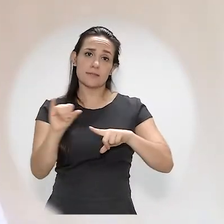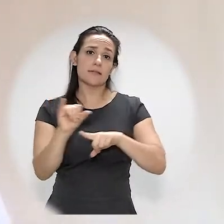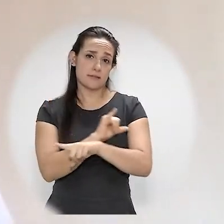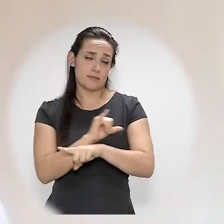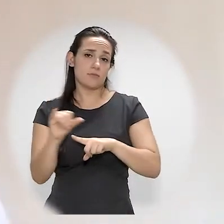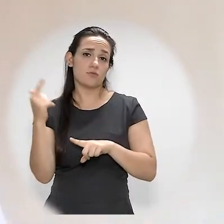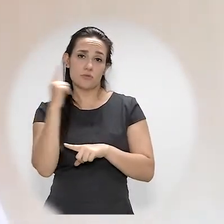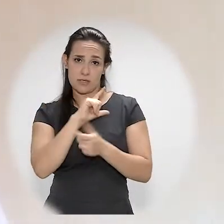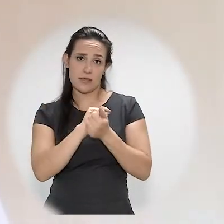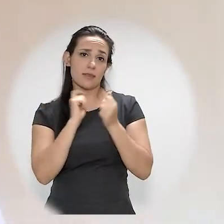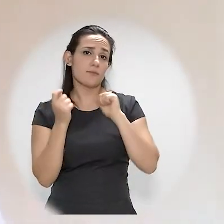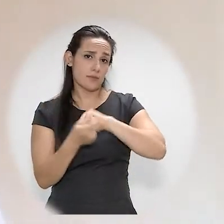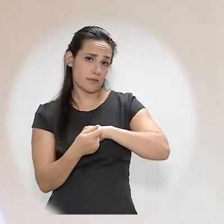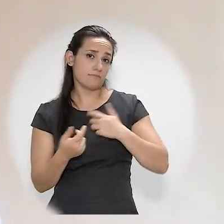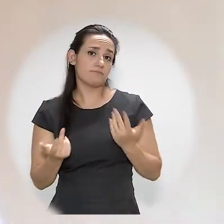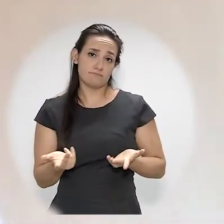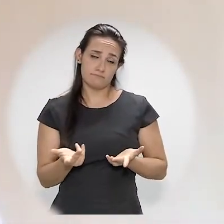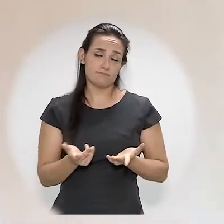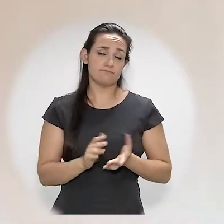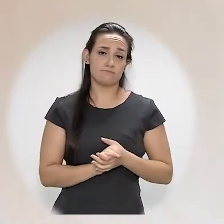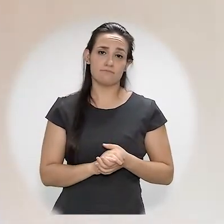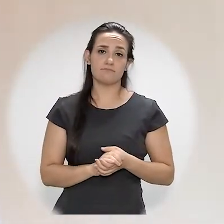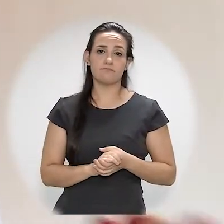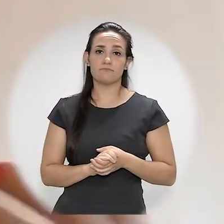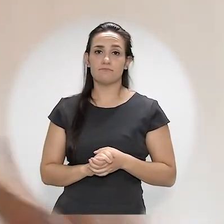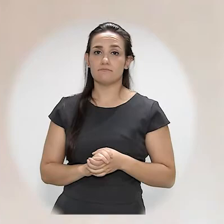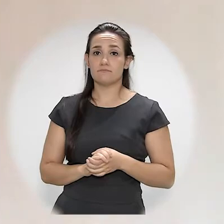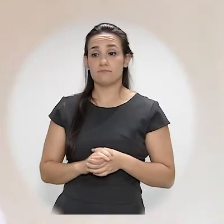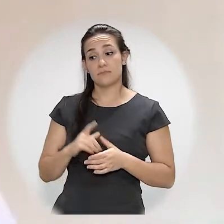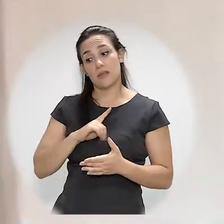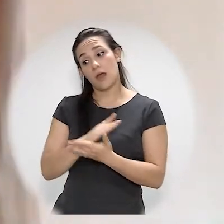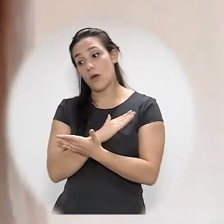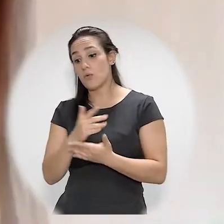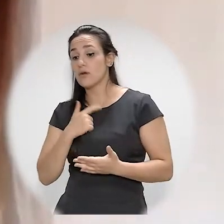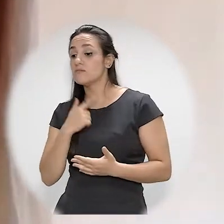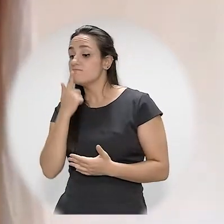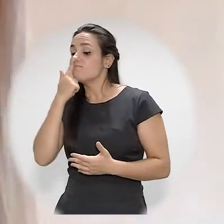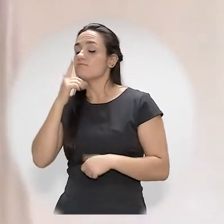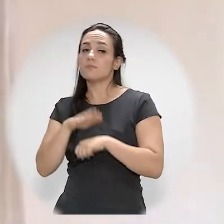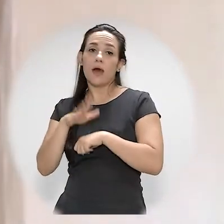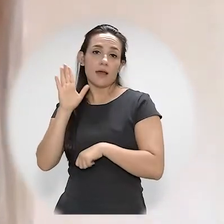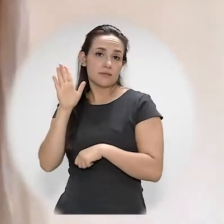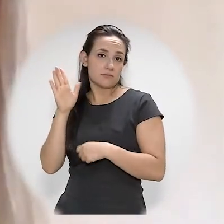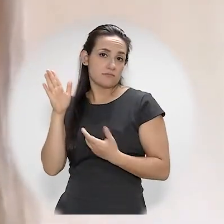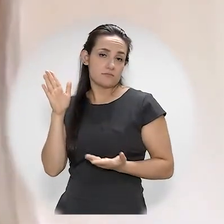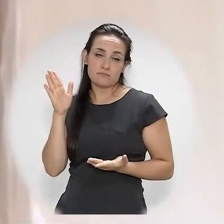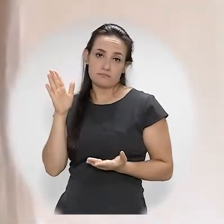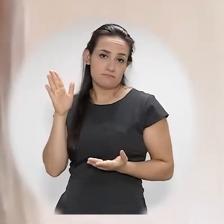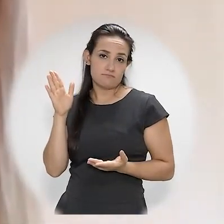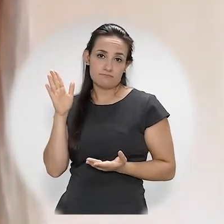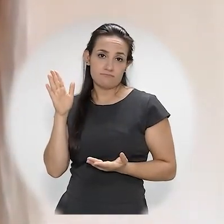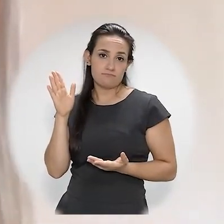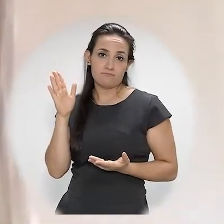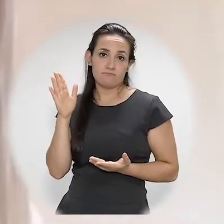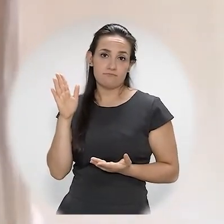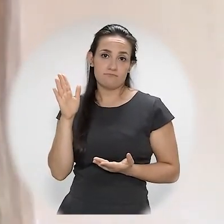estratégias de adaptação, porque a gente tem várias, né? Talvez a gente tenha as nossas preferidas e